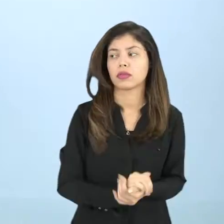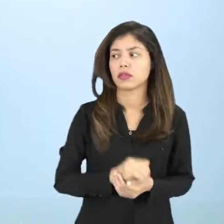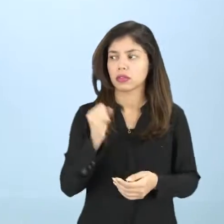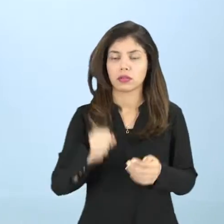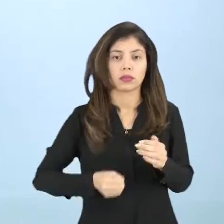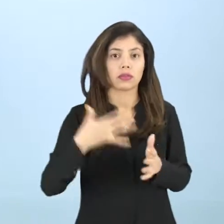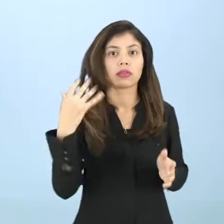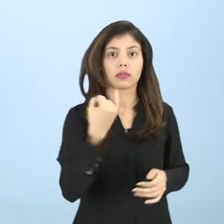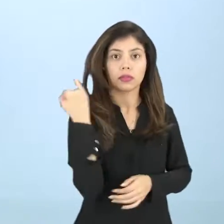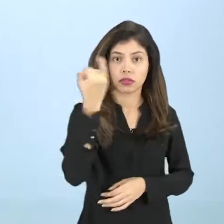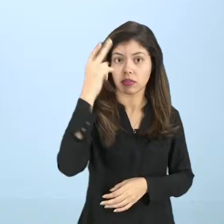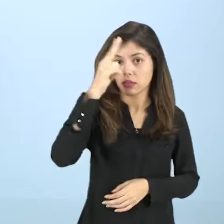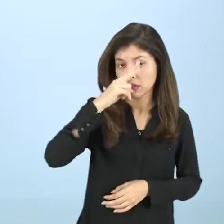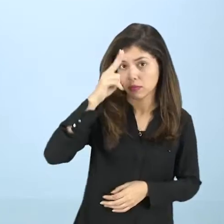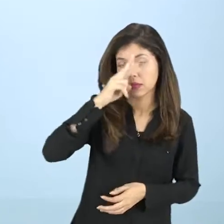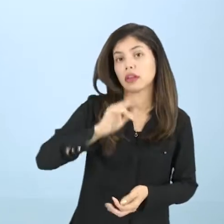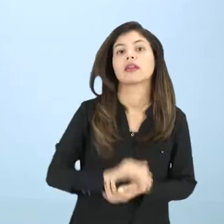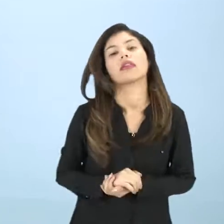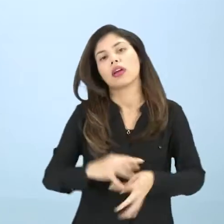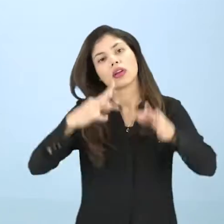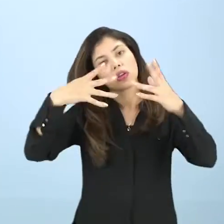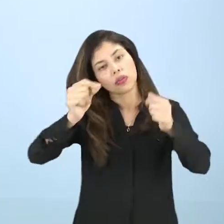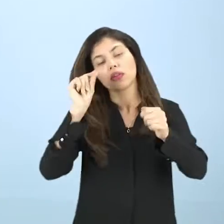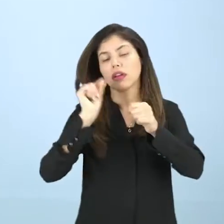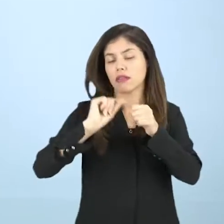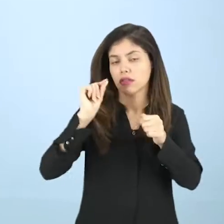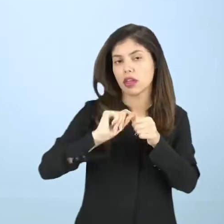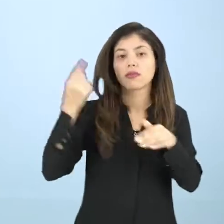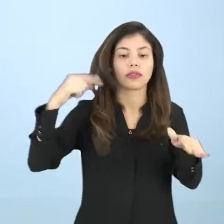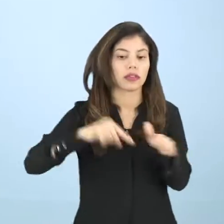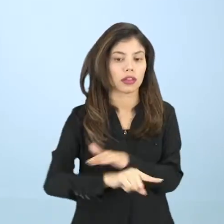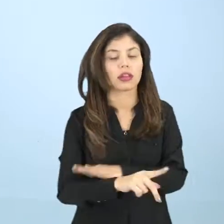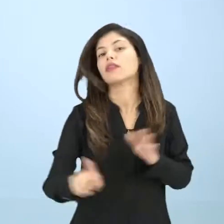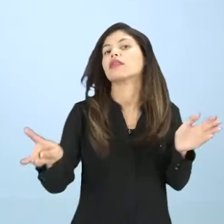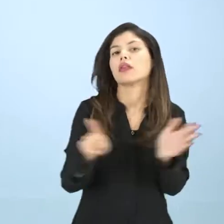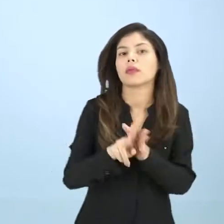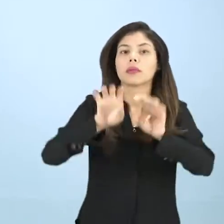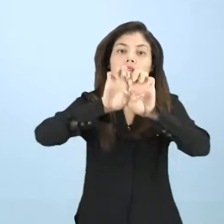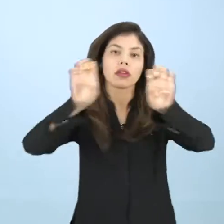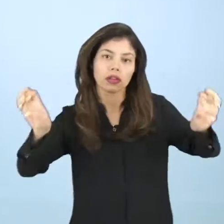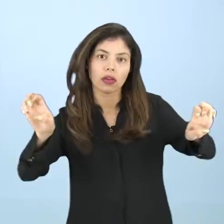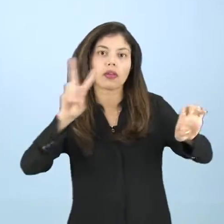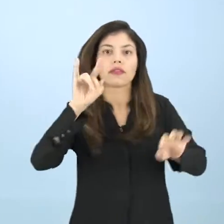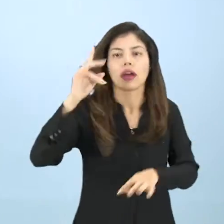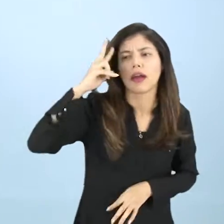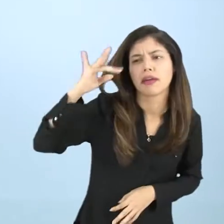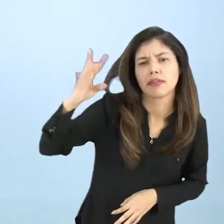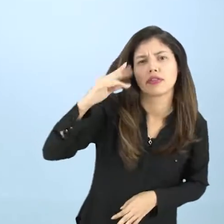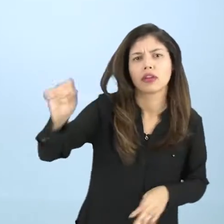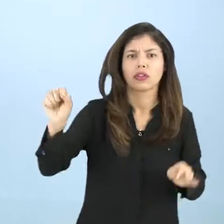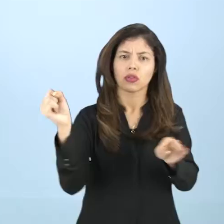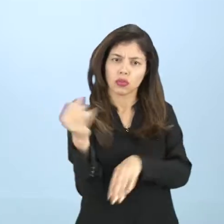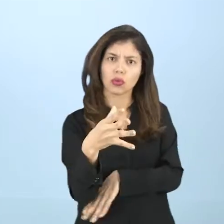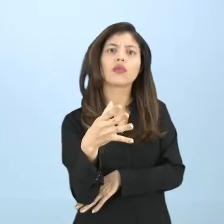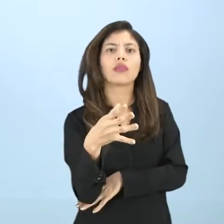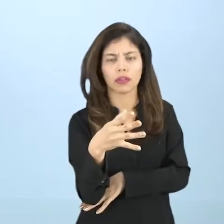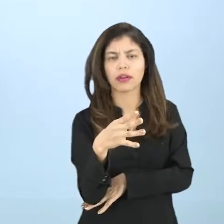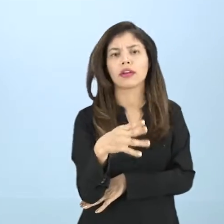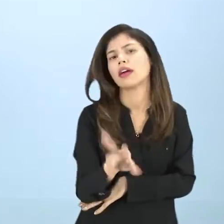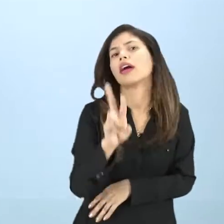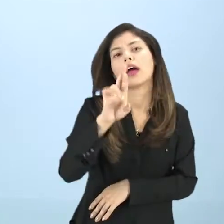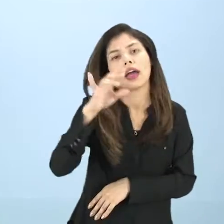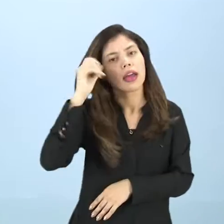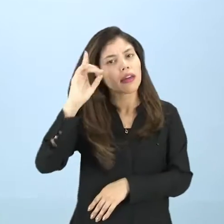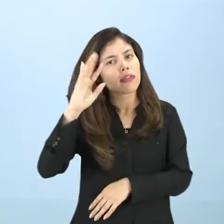é muito importante lembrar que tudo que nós fizermos dentro da equação será refletido no valor do ΔH,